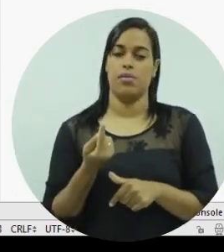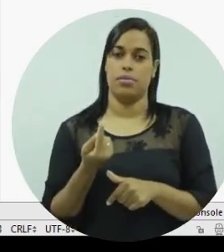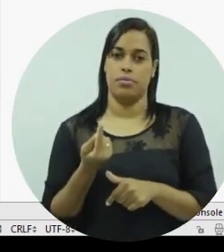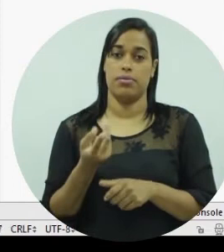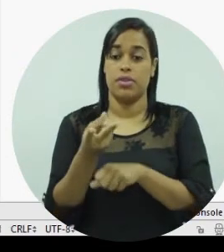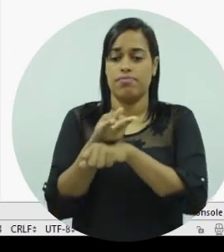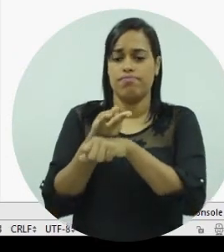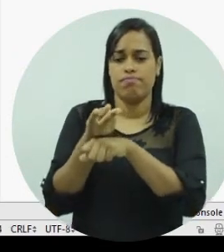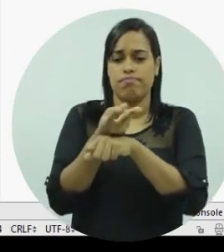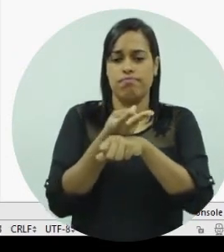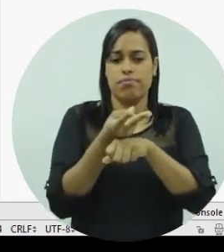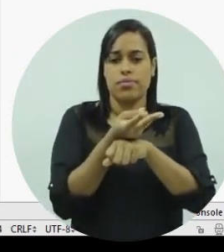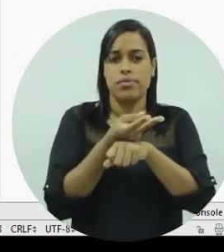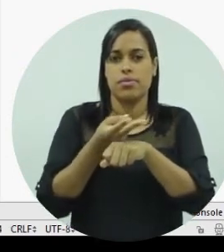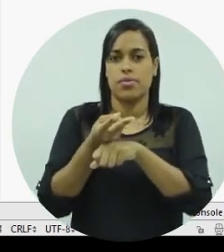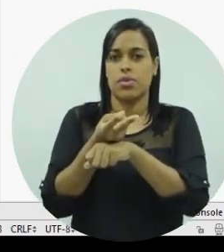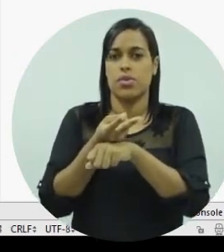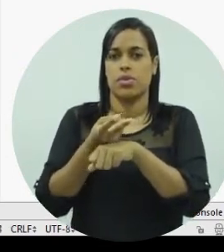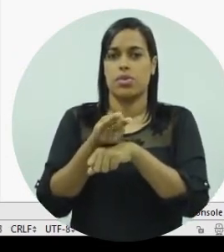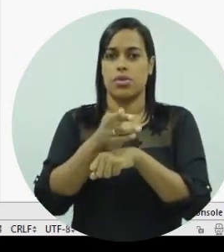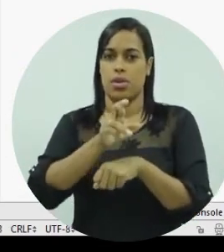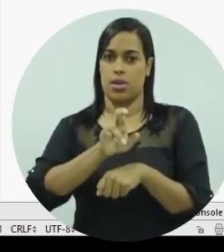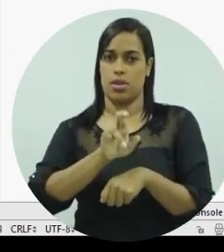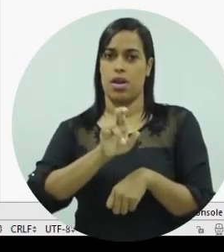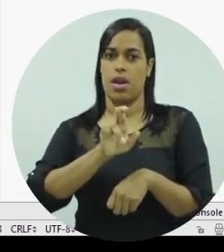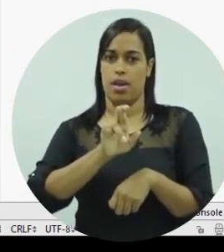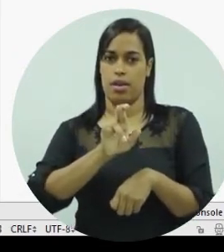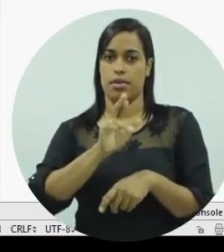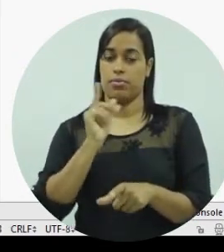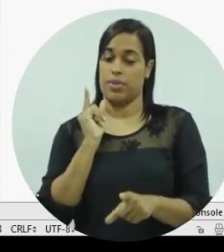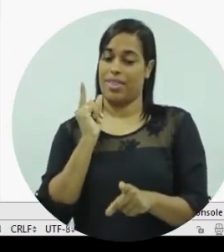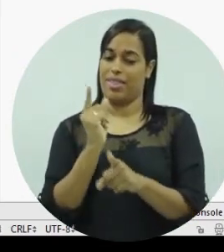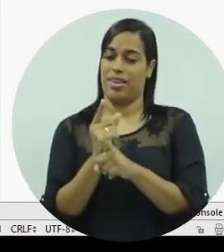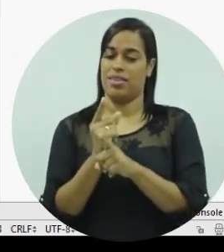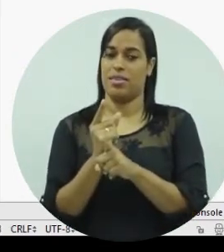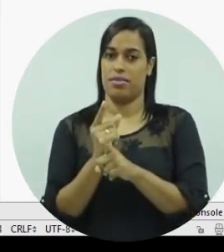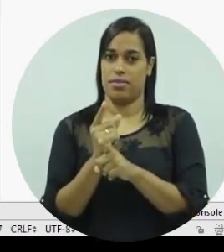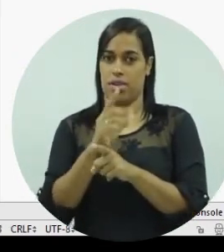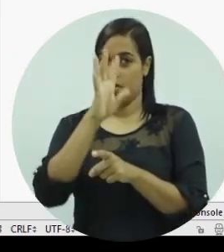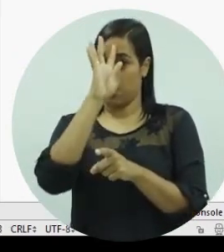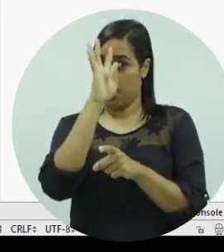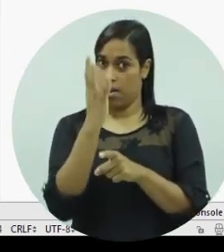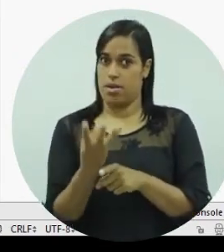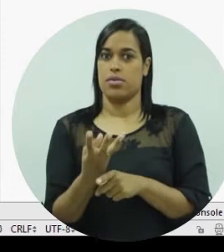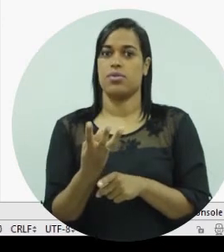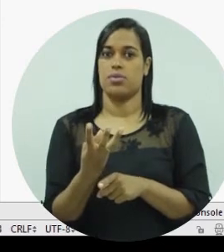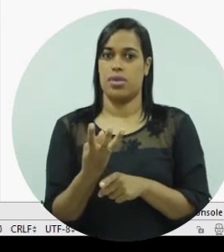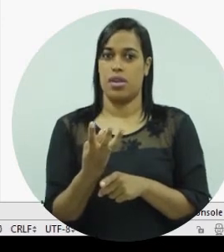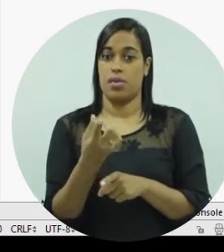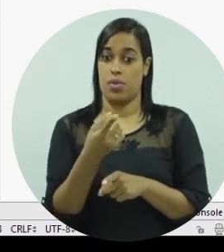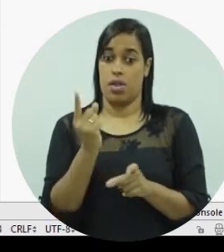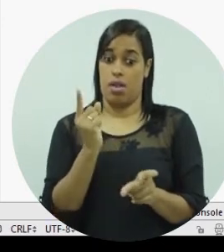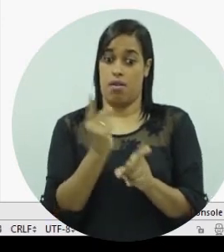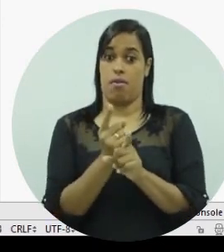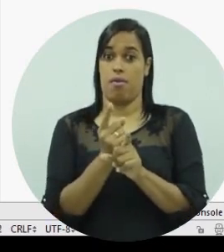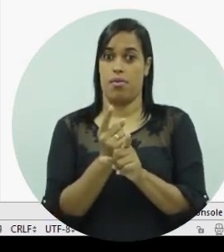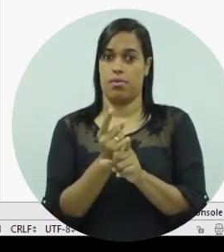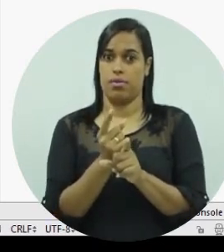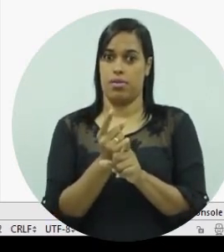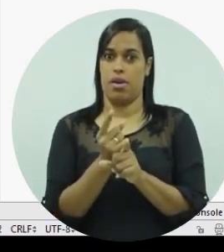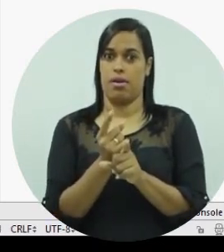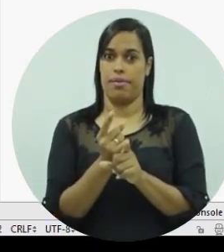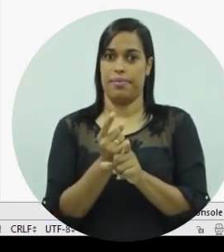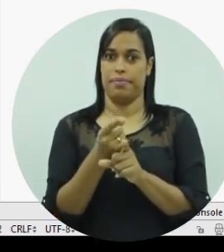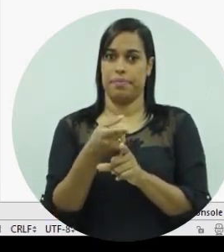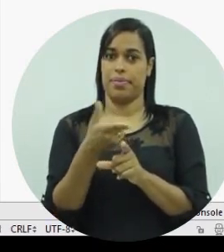vai procurar em R o identificador resultado. Quando ele achar esse